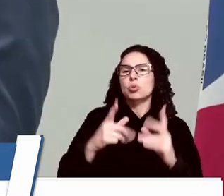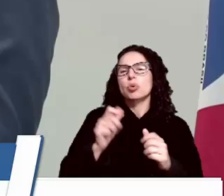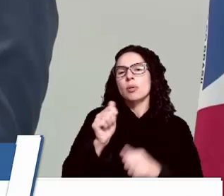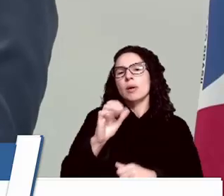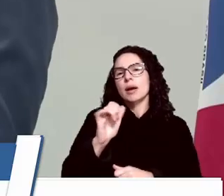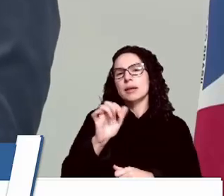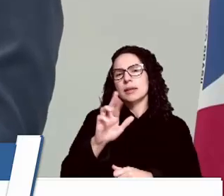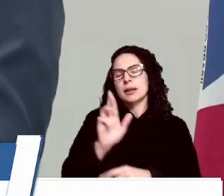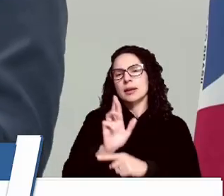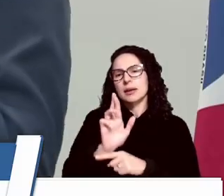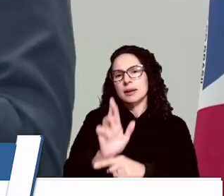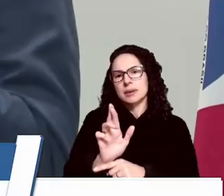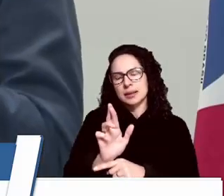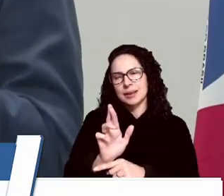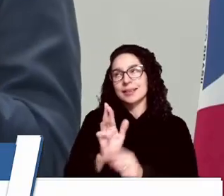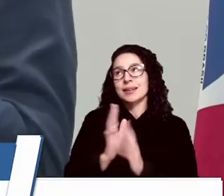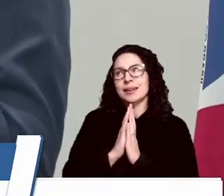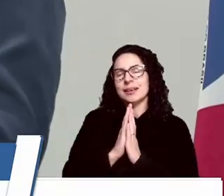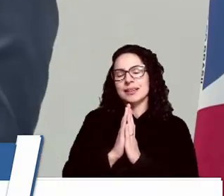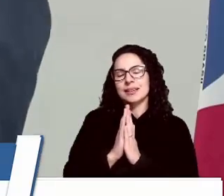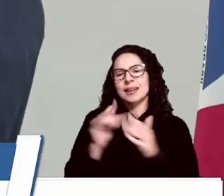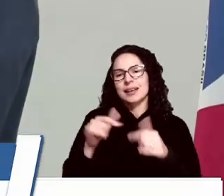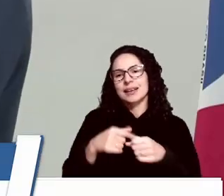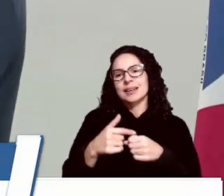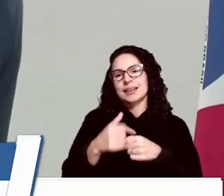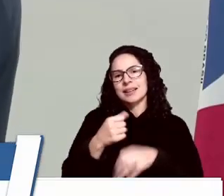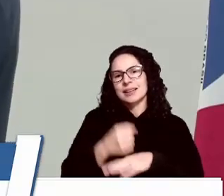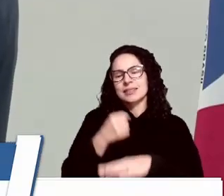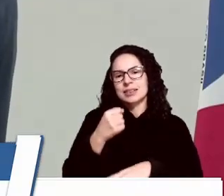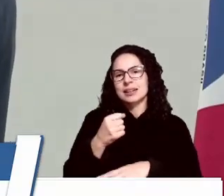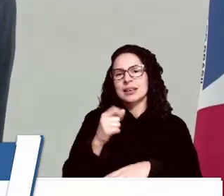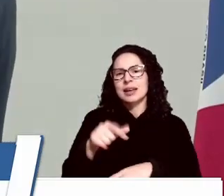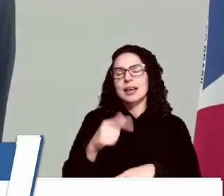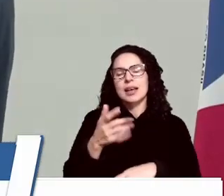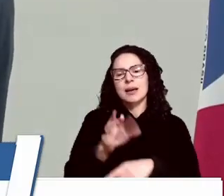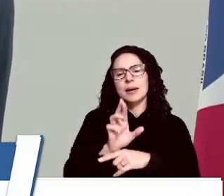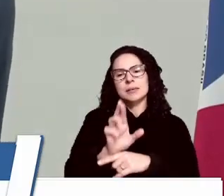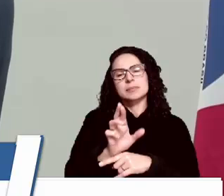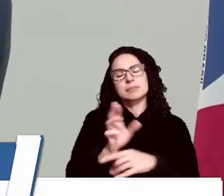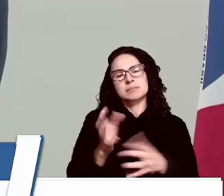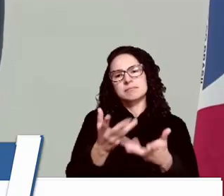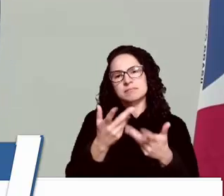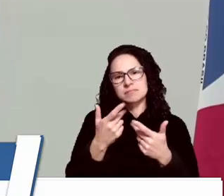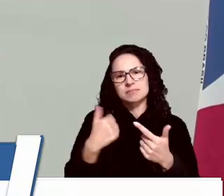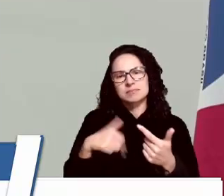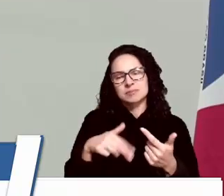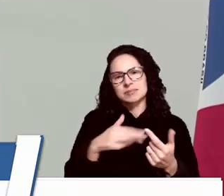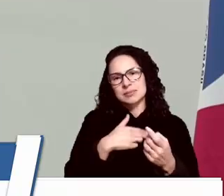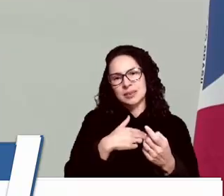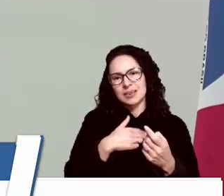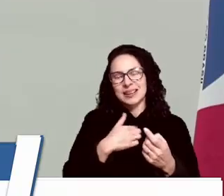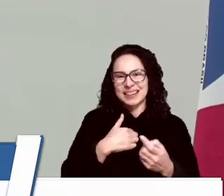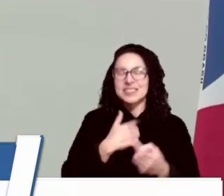representa, graças a Deus, aqui na cidade de Franca. É uma bela representatividade, e a gente, eu gostaria